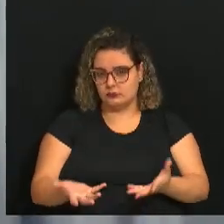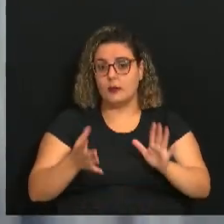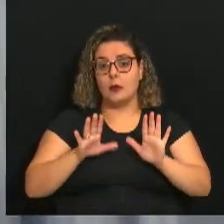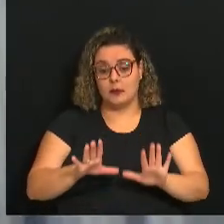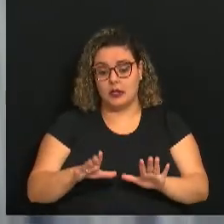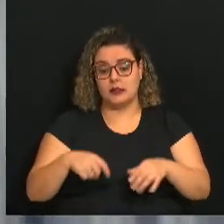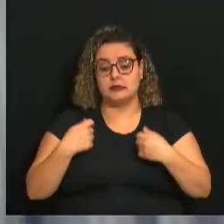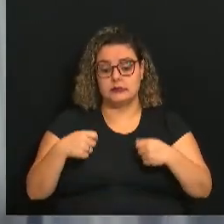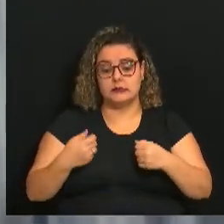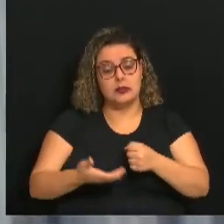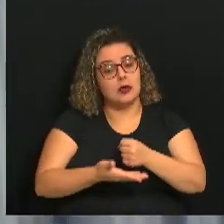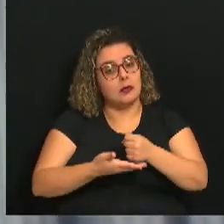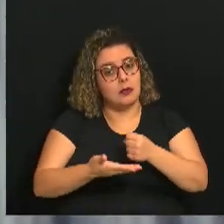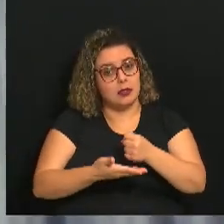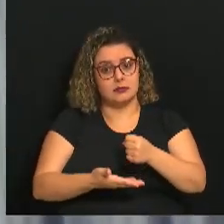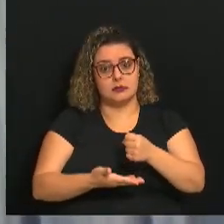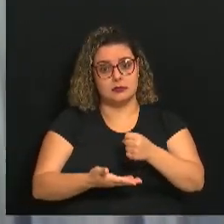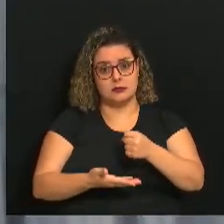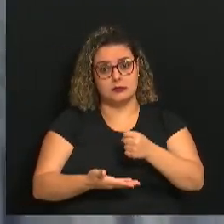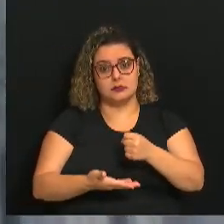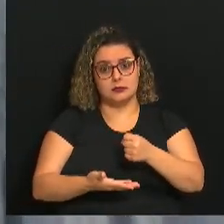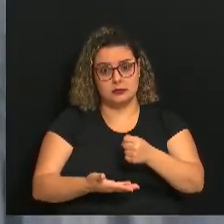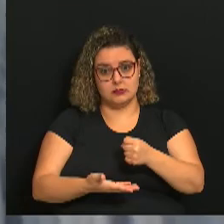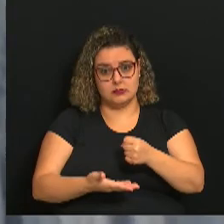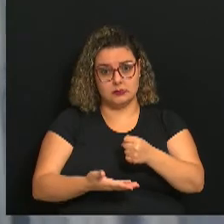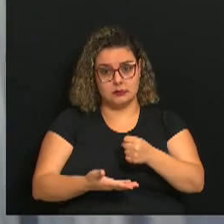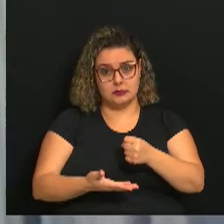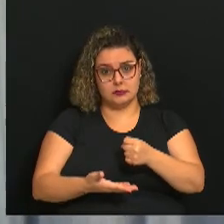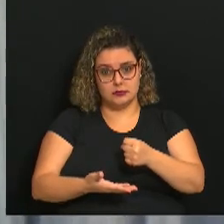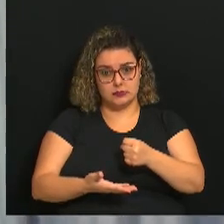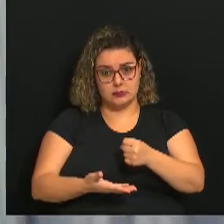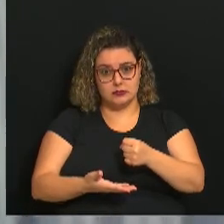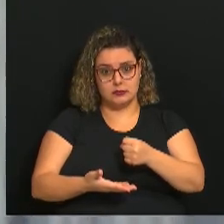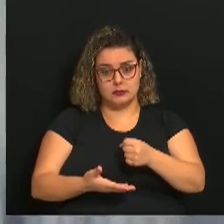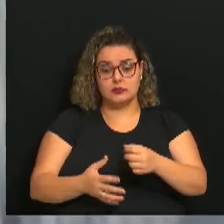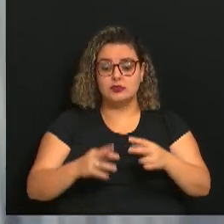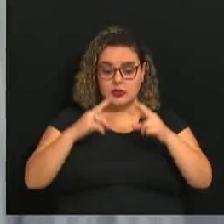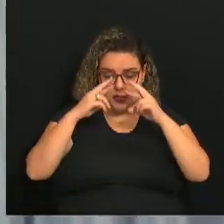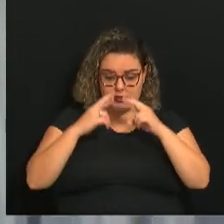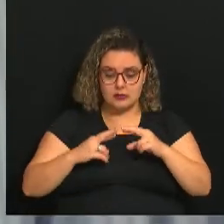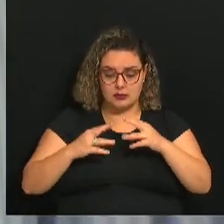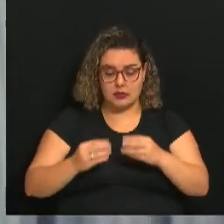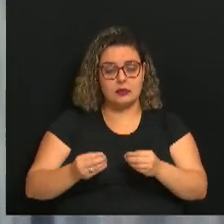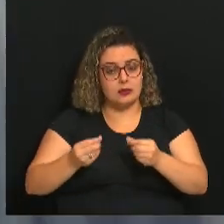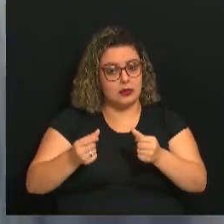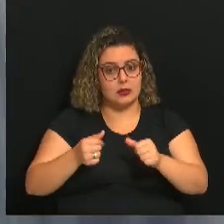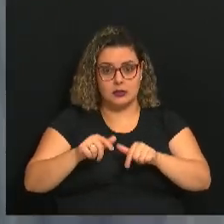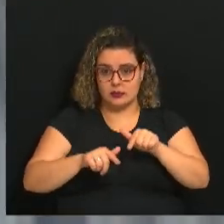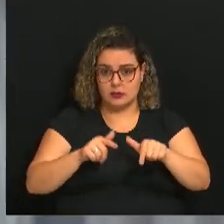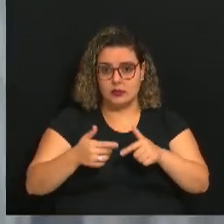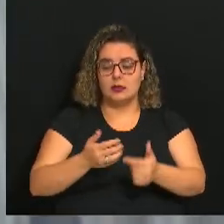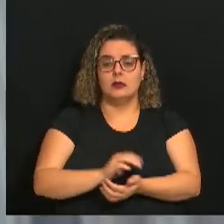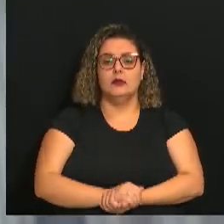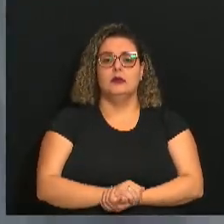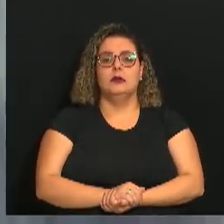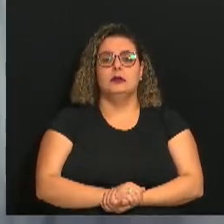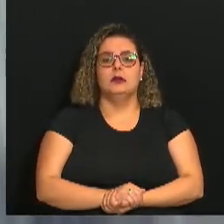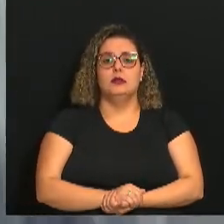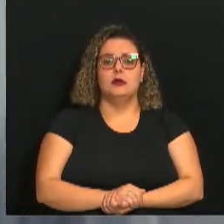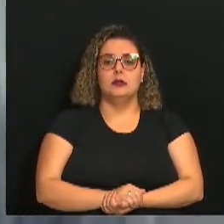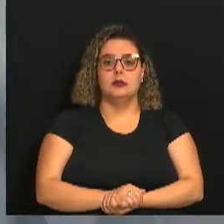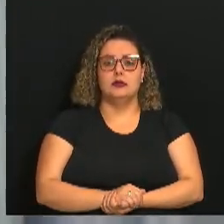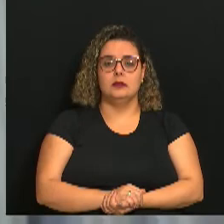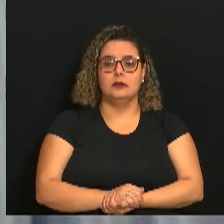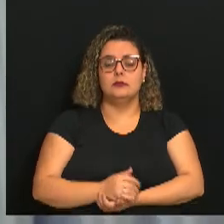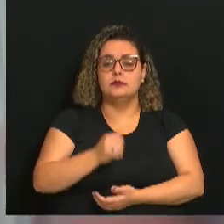um mínimo, né, garantido de qualidade e de respeito aos trabalhadores. Então, eu dei esse exemplo do trabalho intermitente,